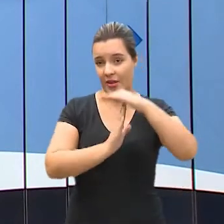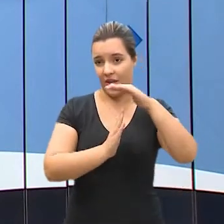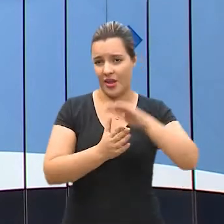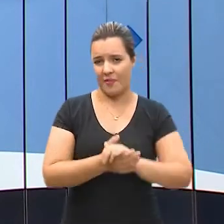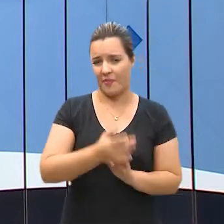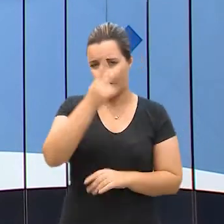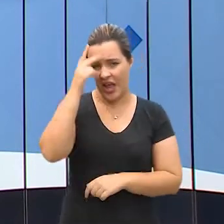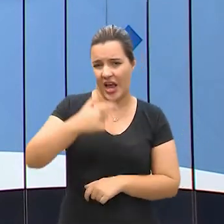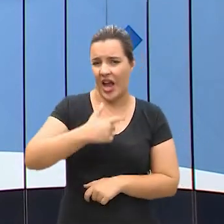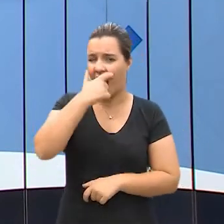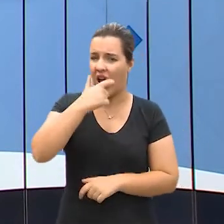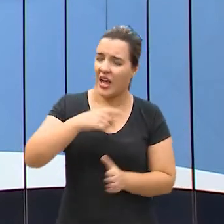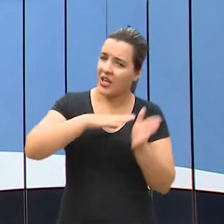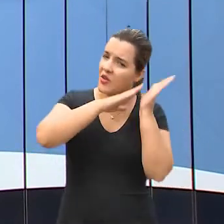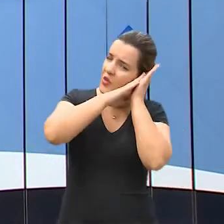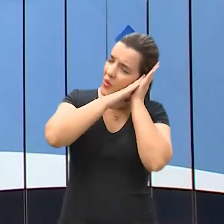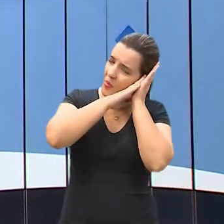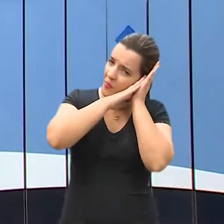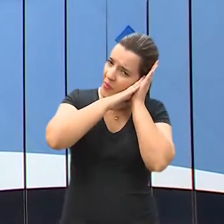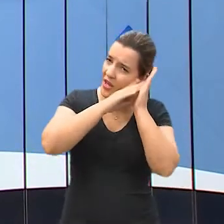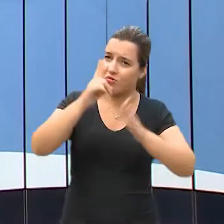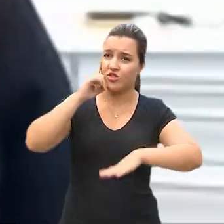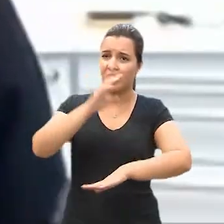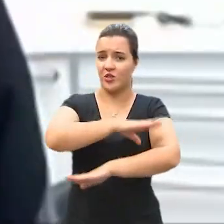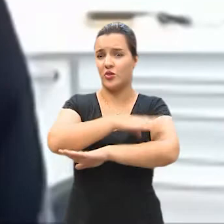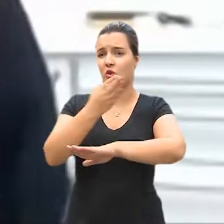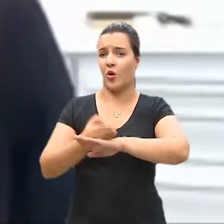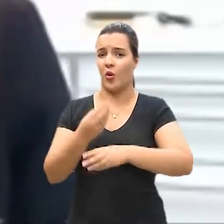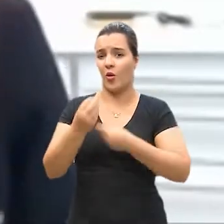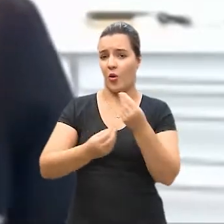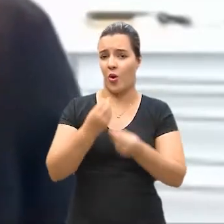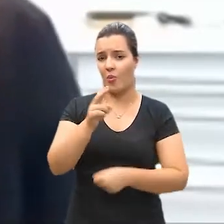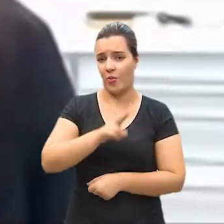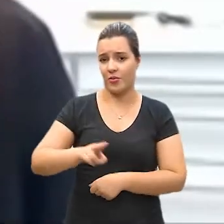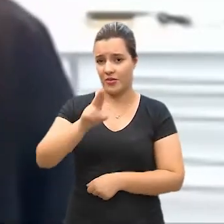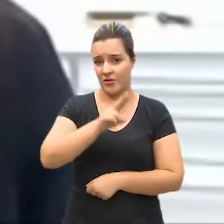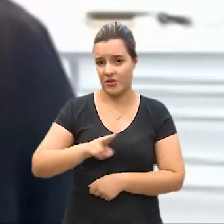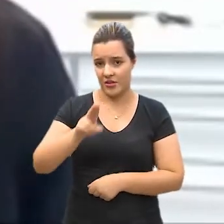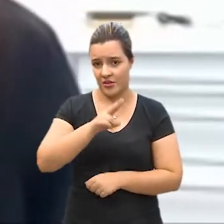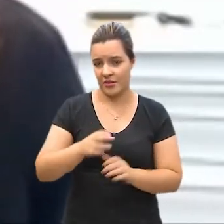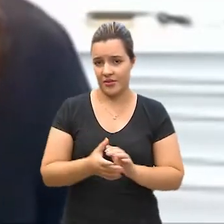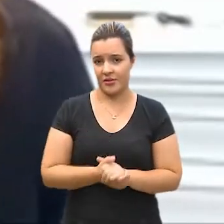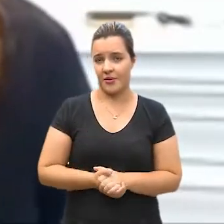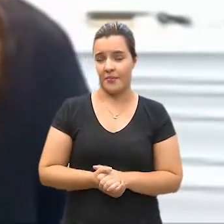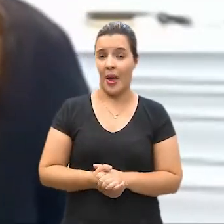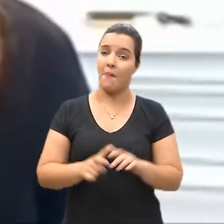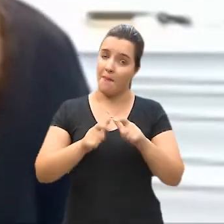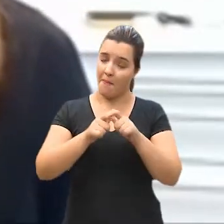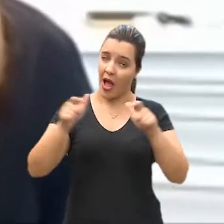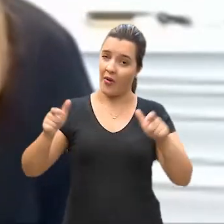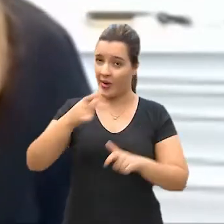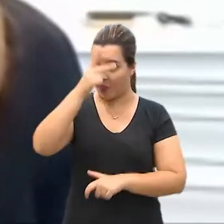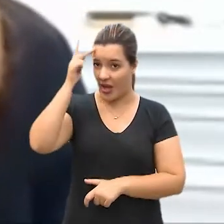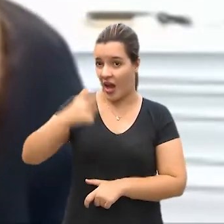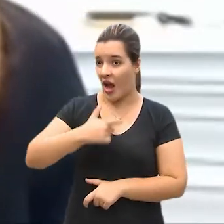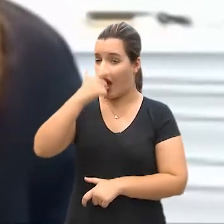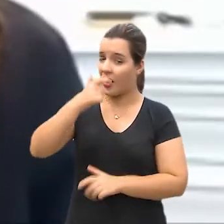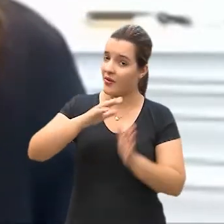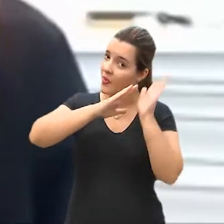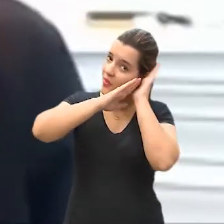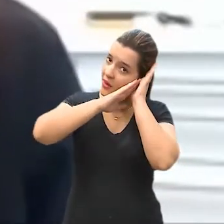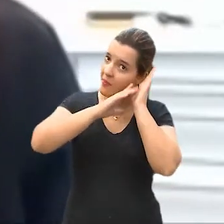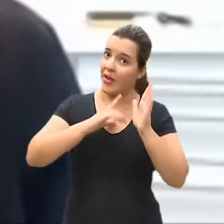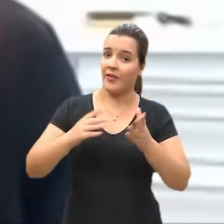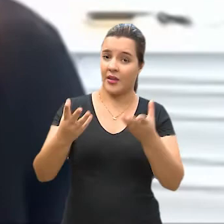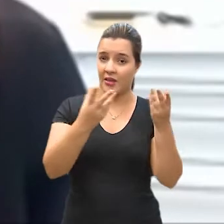durante o dia? Como é que é o uso dessa placa? A via de regra, a pessoa realmente ela dorme, tá? Mas tem